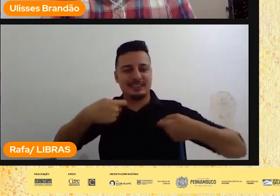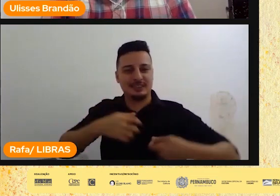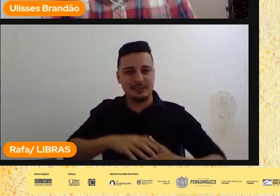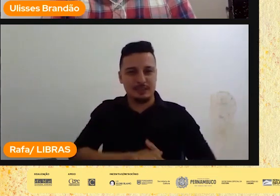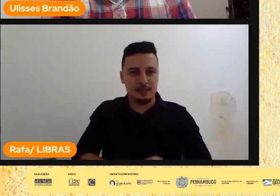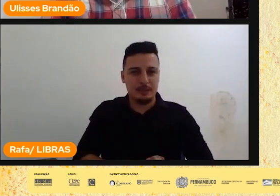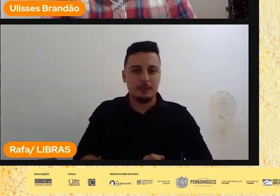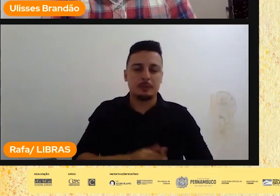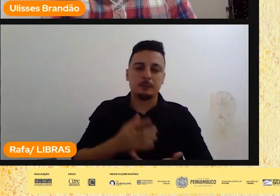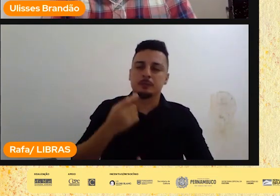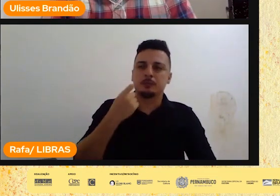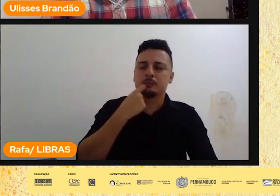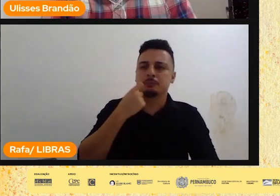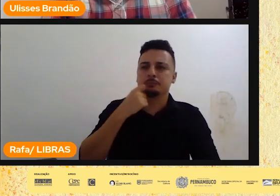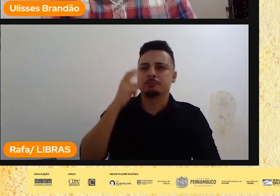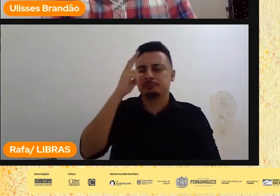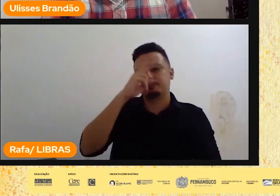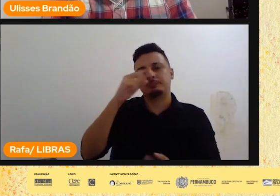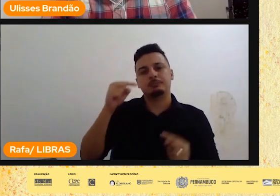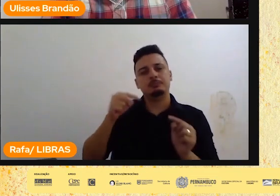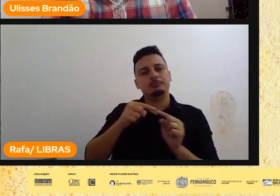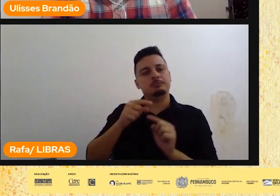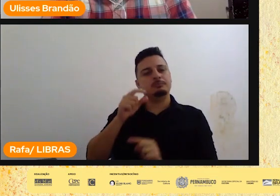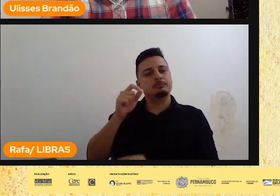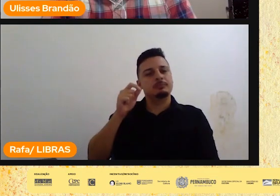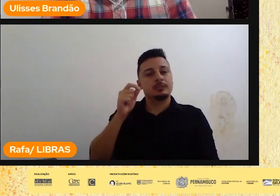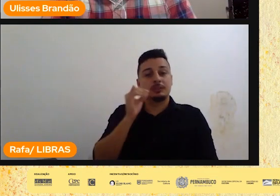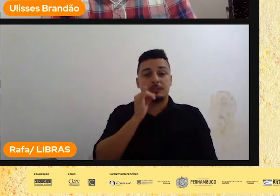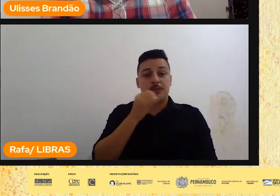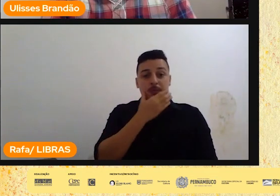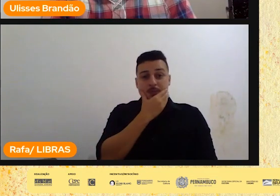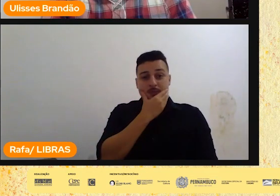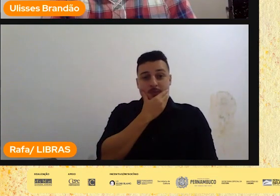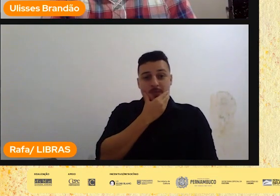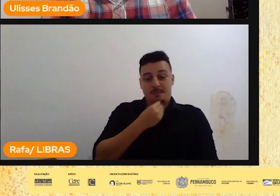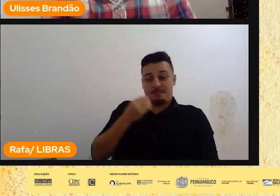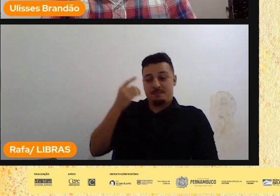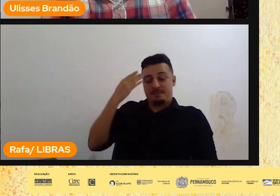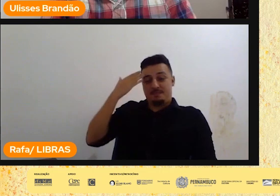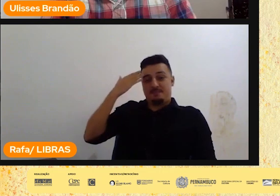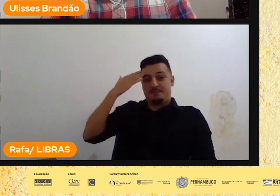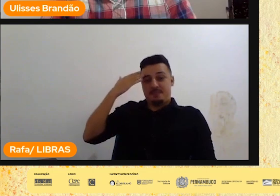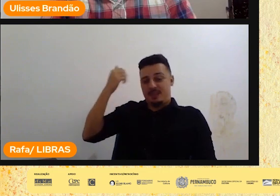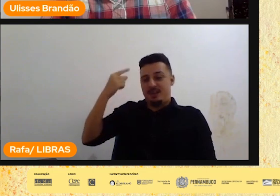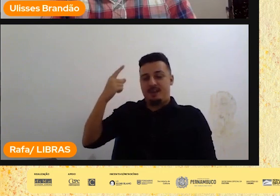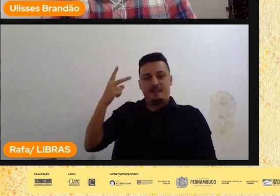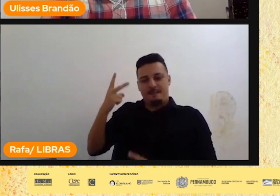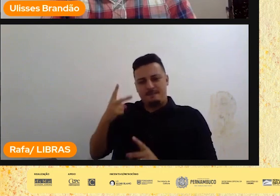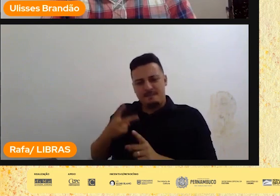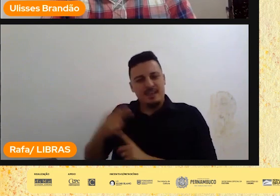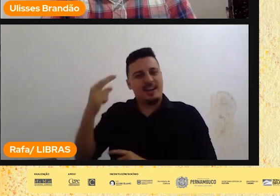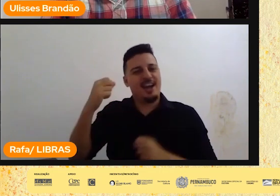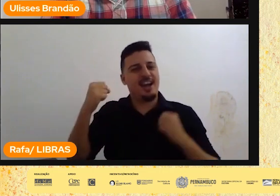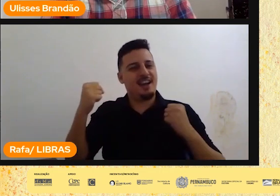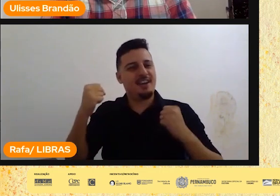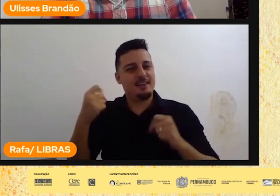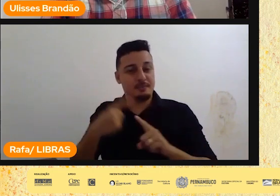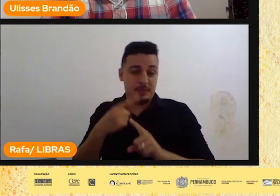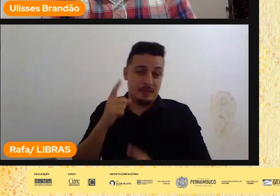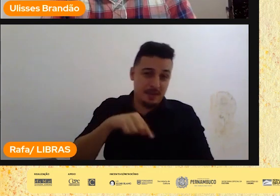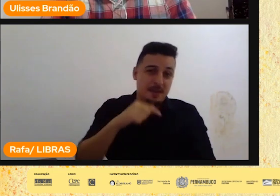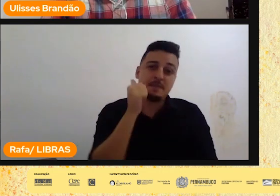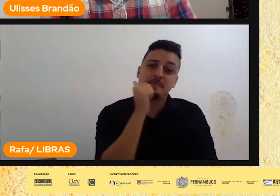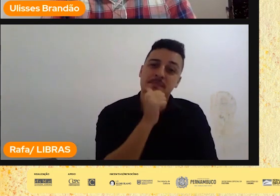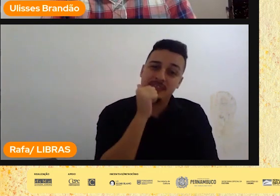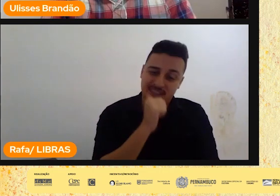Peixes é uma jornada, a clássica jornada do herói, do Joseph Campbell, né, que no nosso caso é uma heroína, é uma